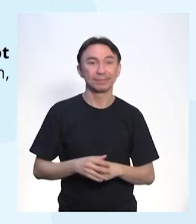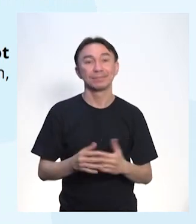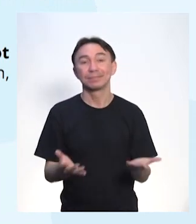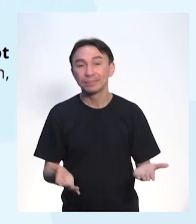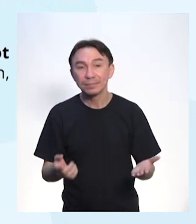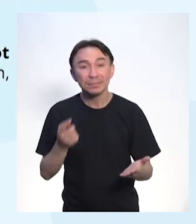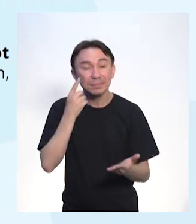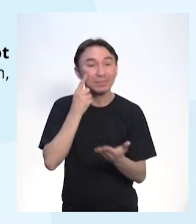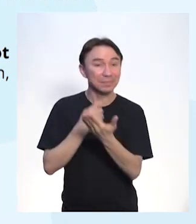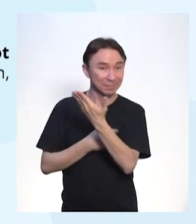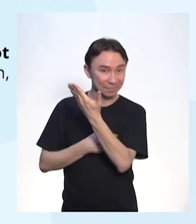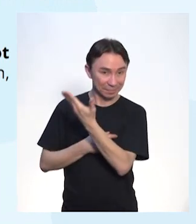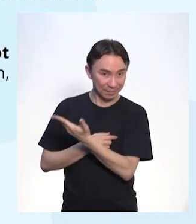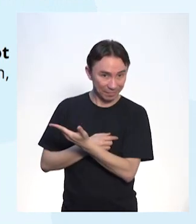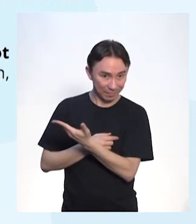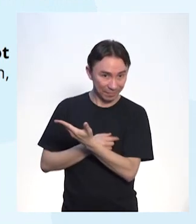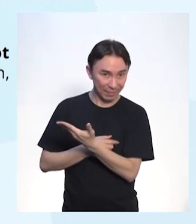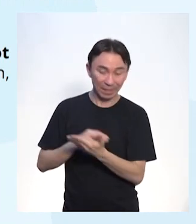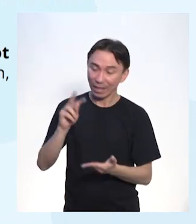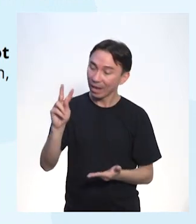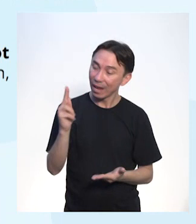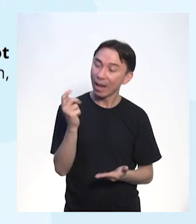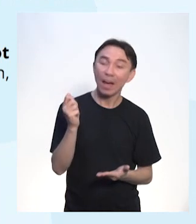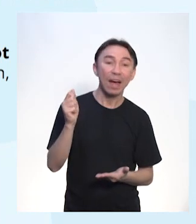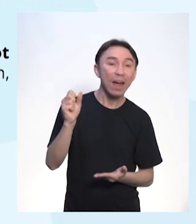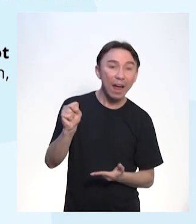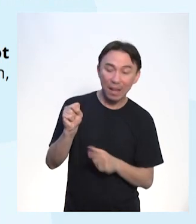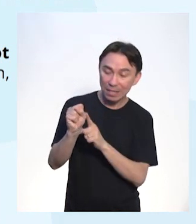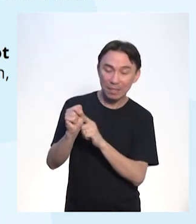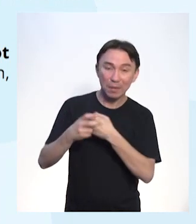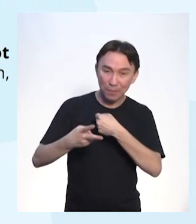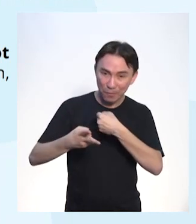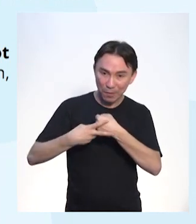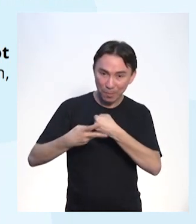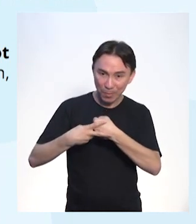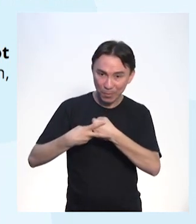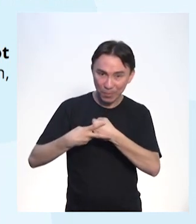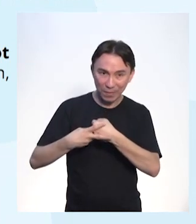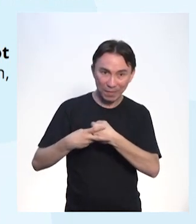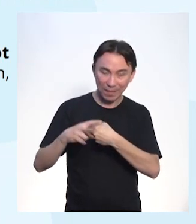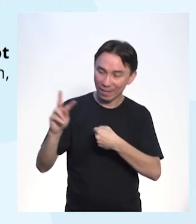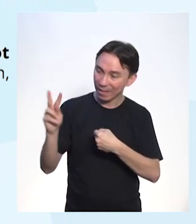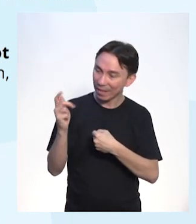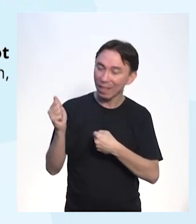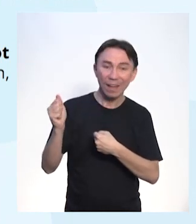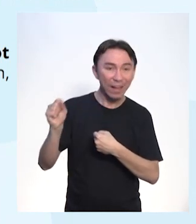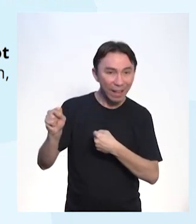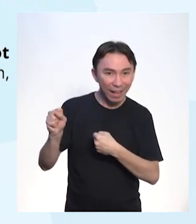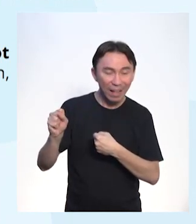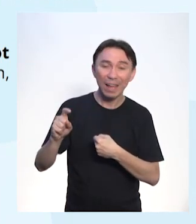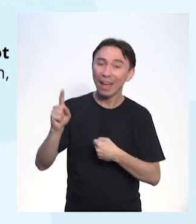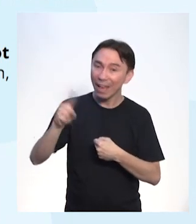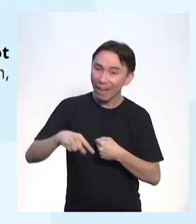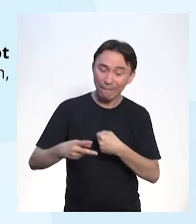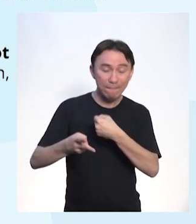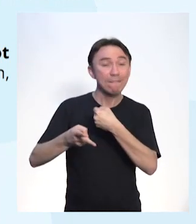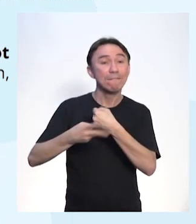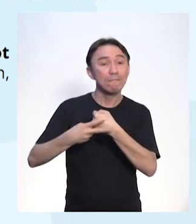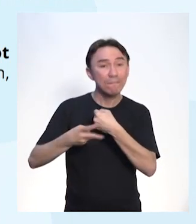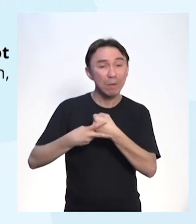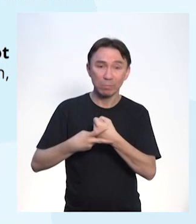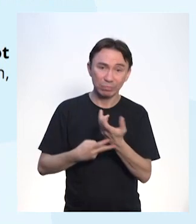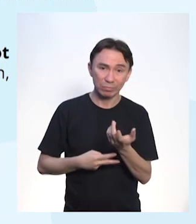energy has benefits. A energia solar tem benefícios. Aqui, esse has aqui é a terceira pessoa do verbo